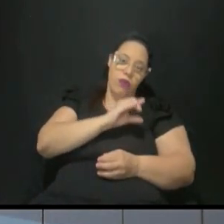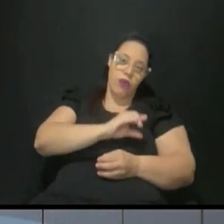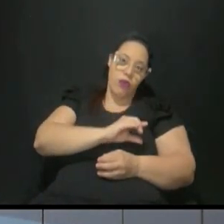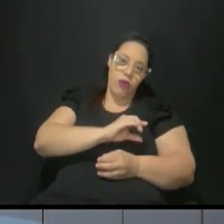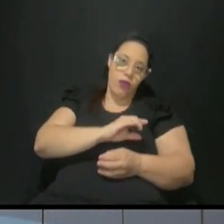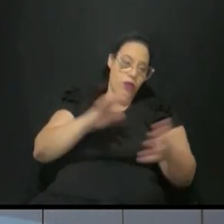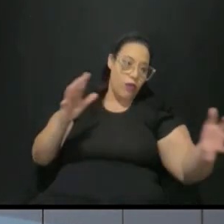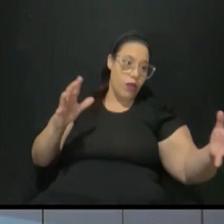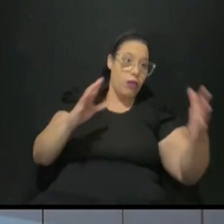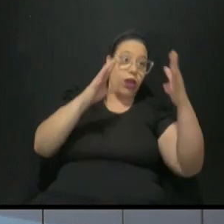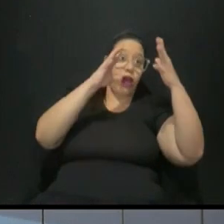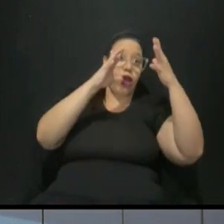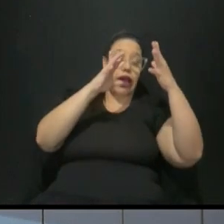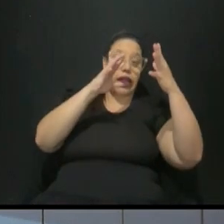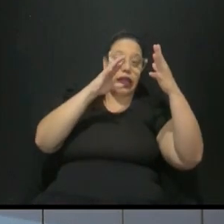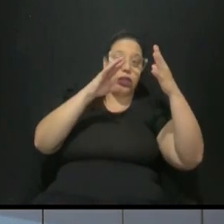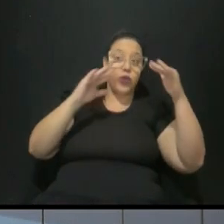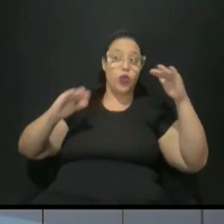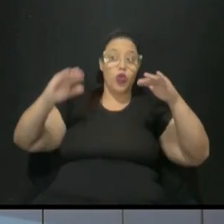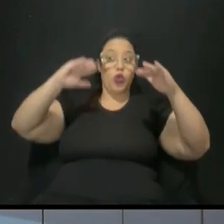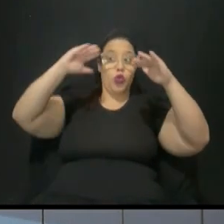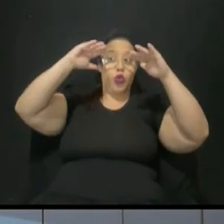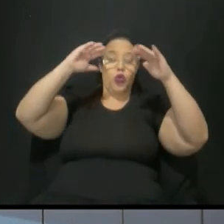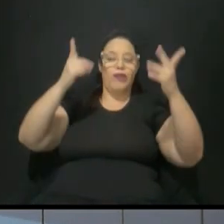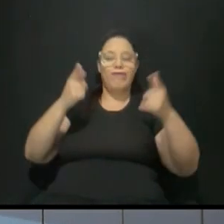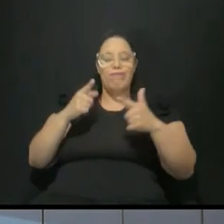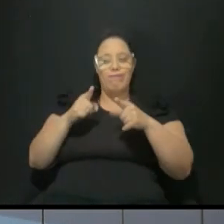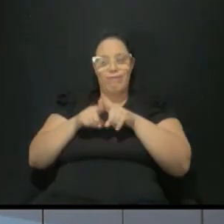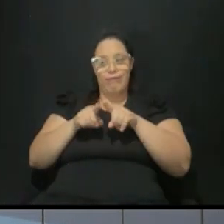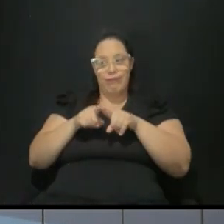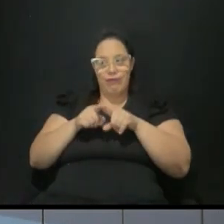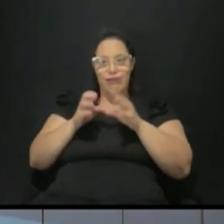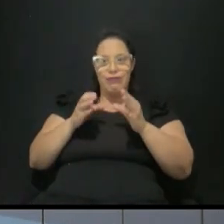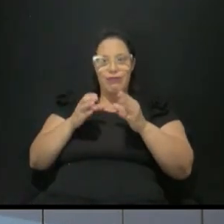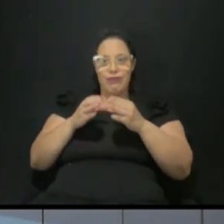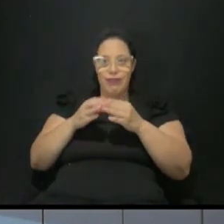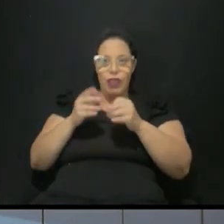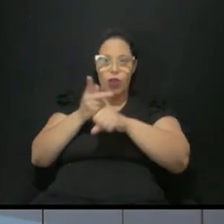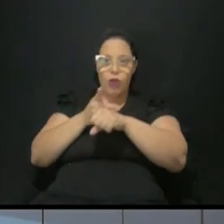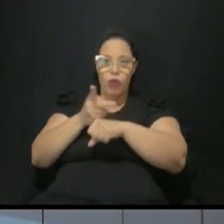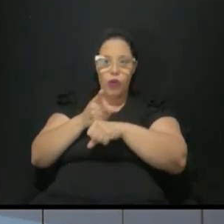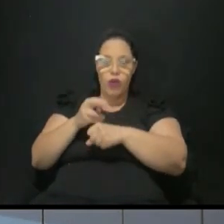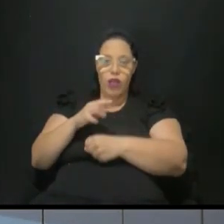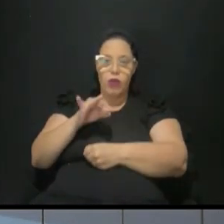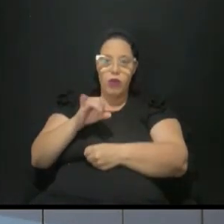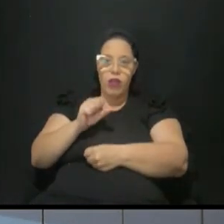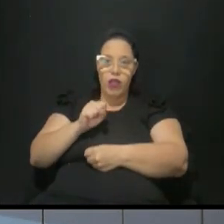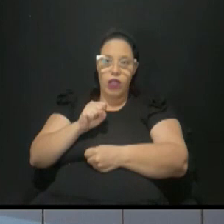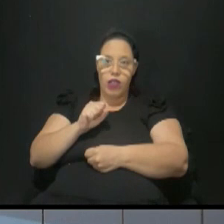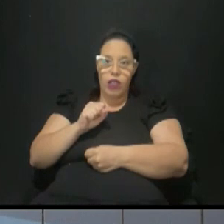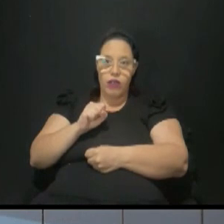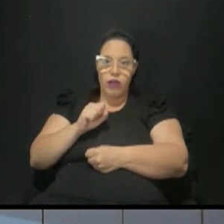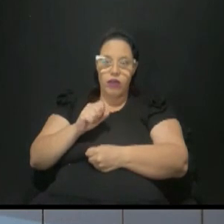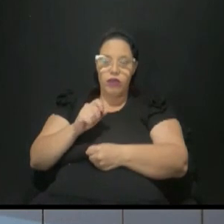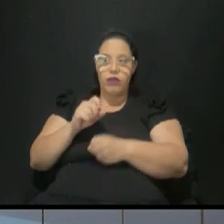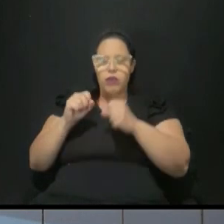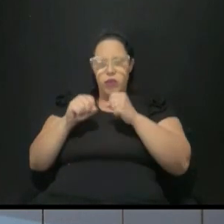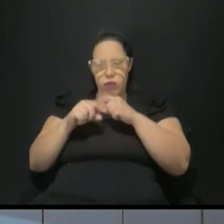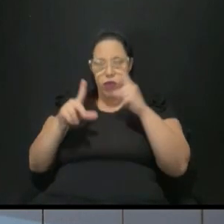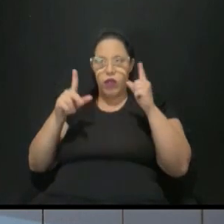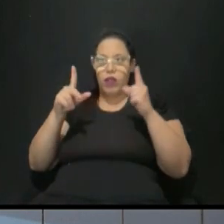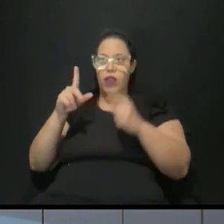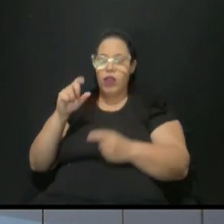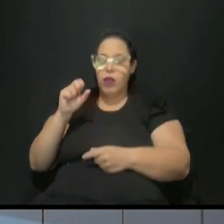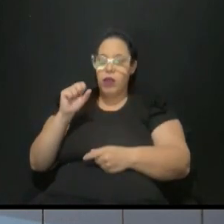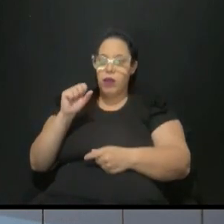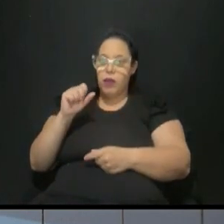quer potencializar também esse público que já busca as praças. Destacando que o PES, né, o Projeto Esporte Social, ele é um